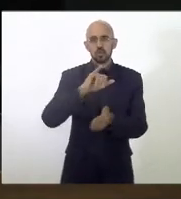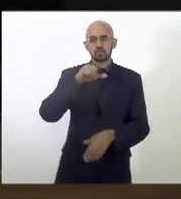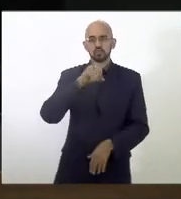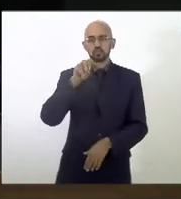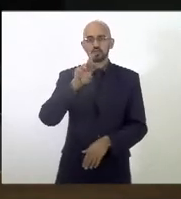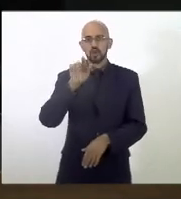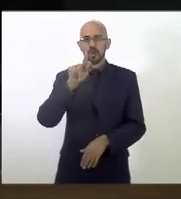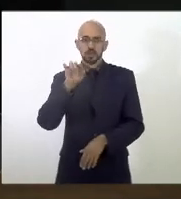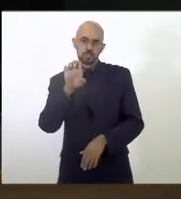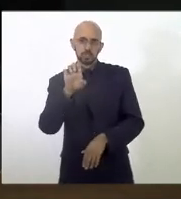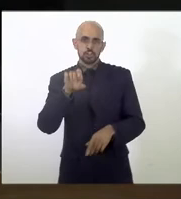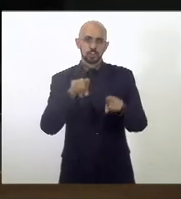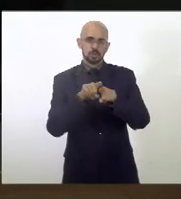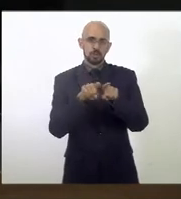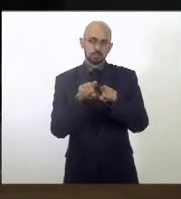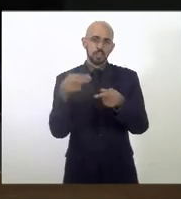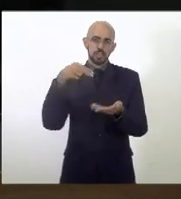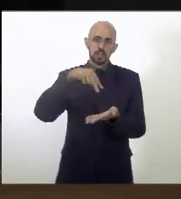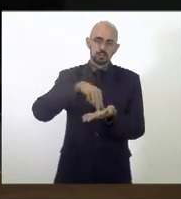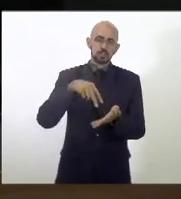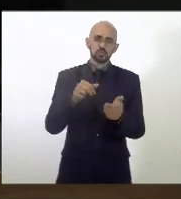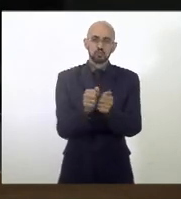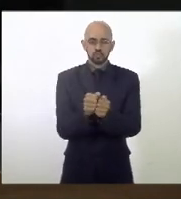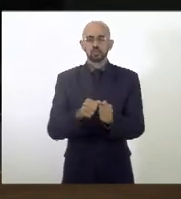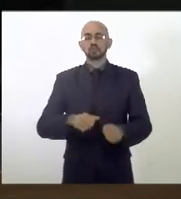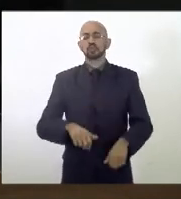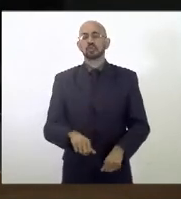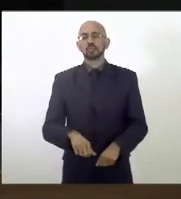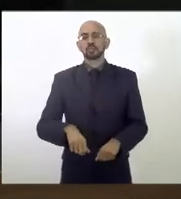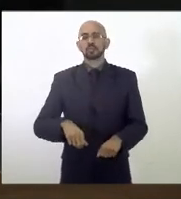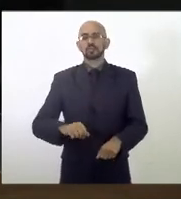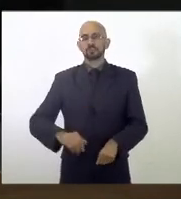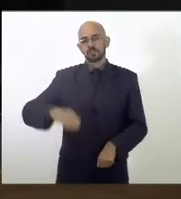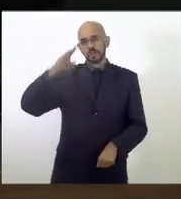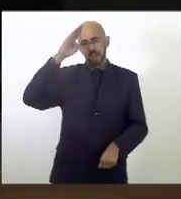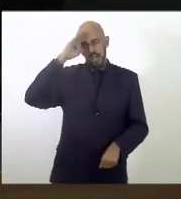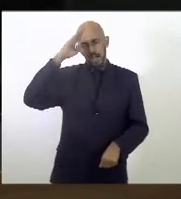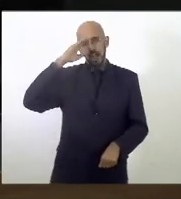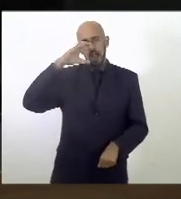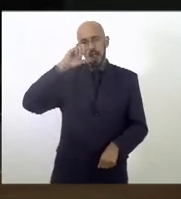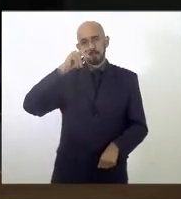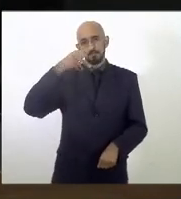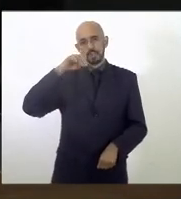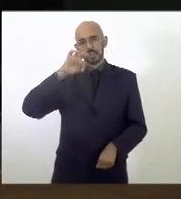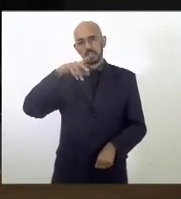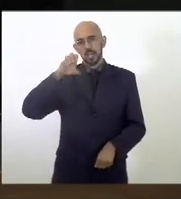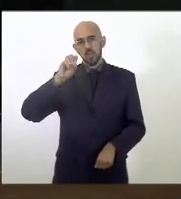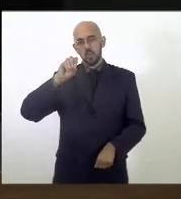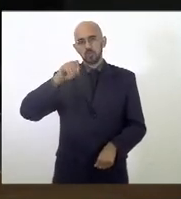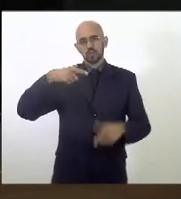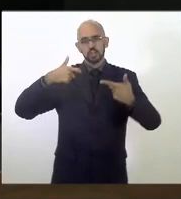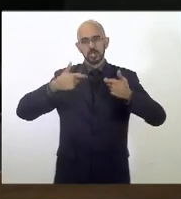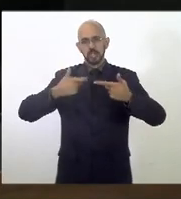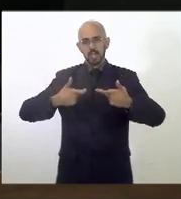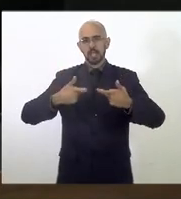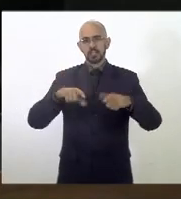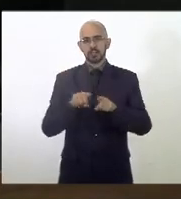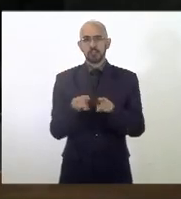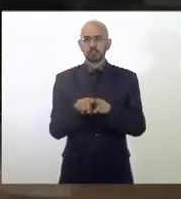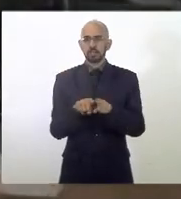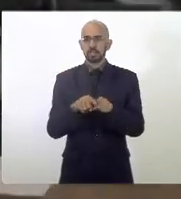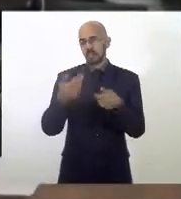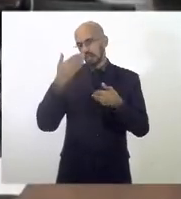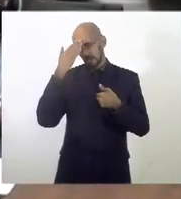comandante. Capitão de Mar e Guerra, Adalto. Todos muito, muito bem-vindos, e agradecer desde já